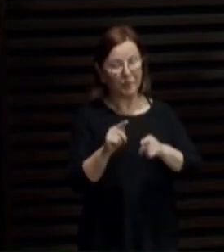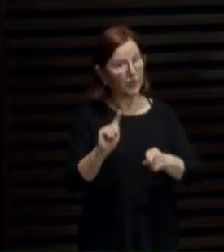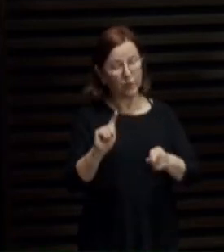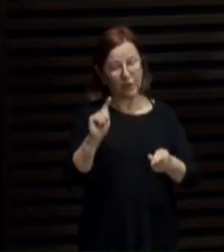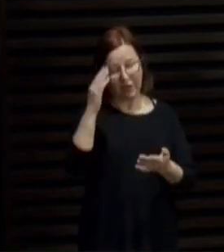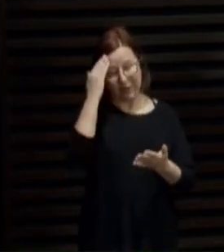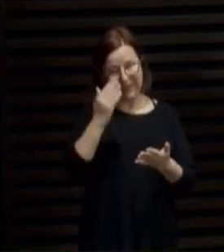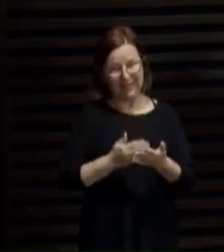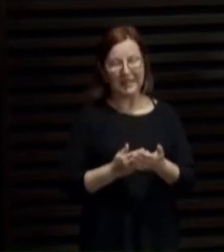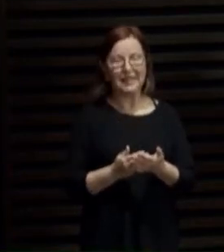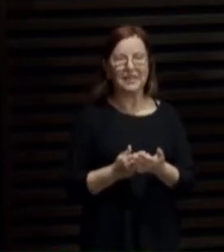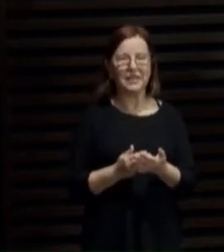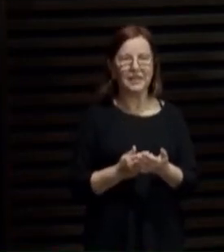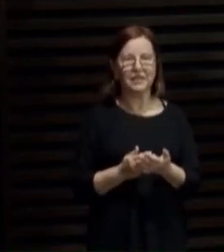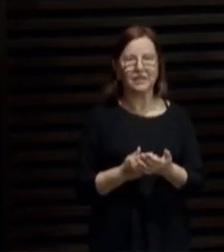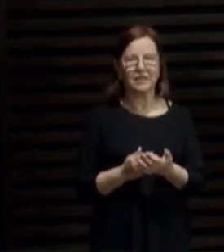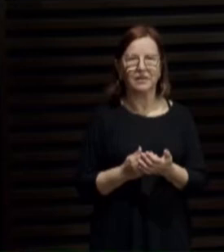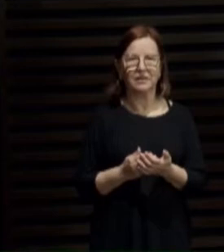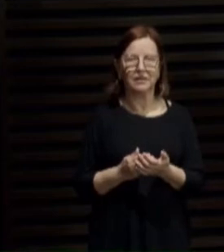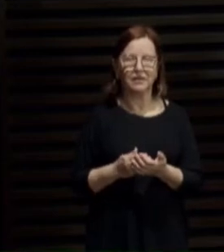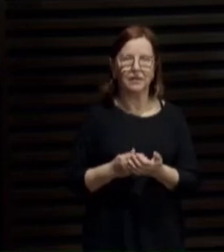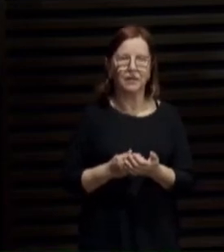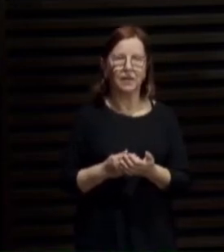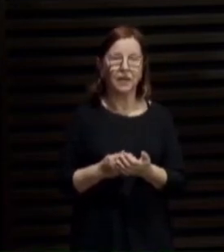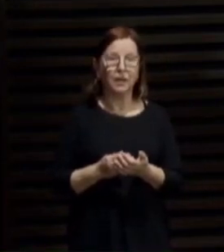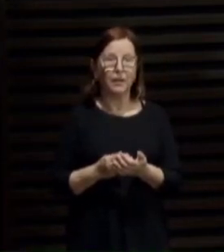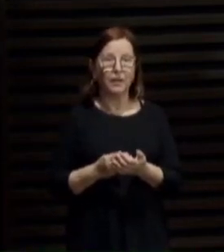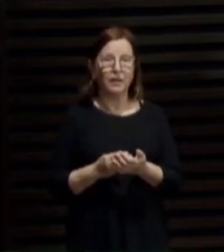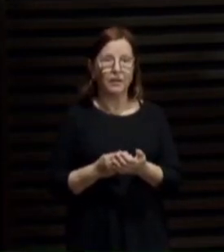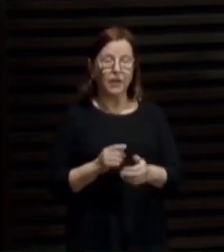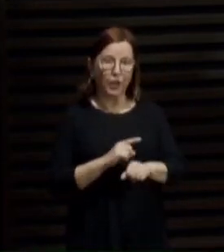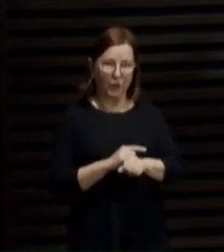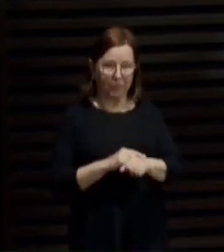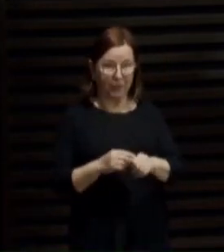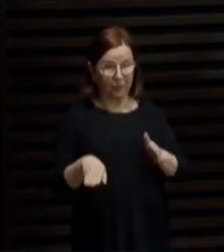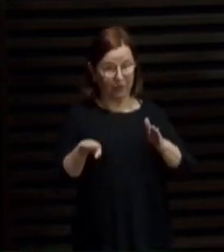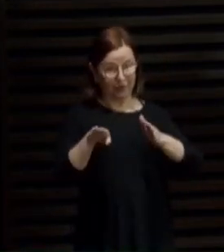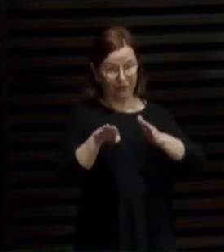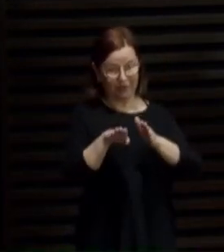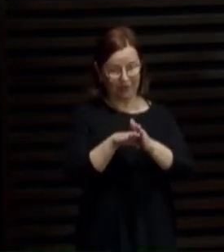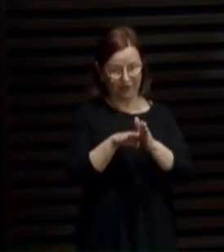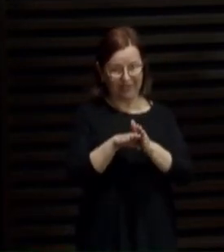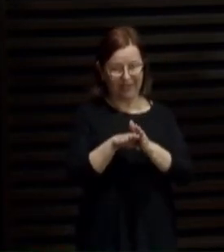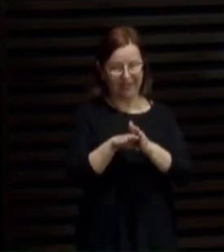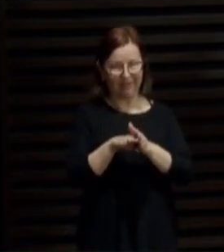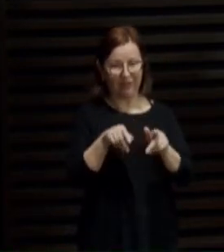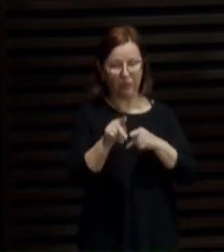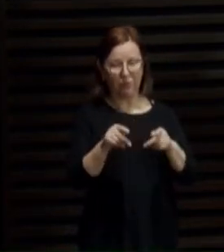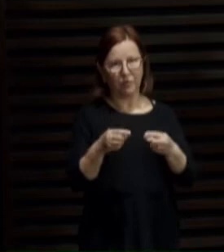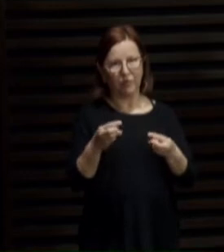com os gentios, do jeito da comida, quando chegaram os kosher, os da comida judaica,